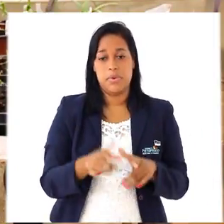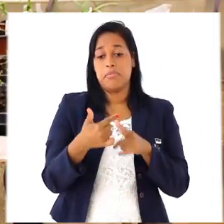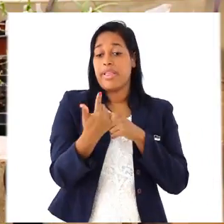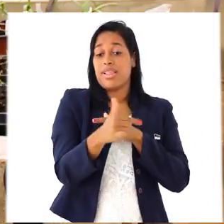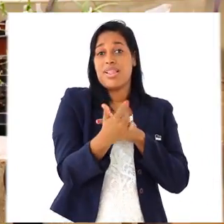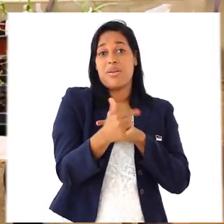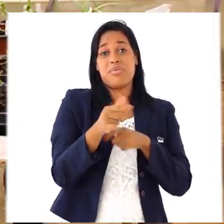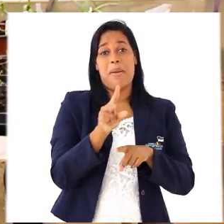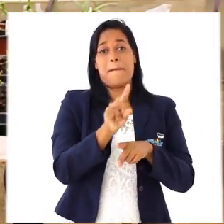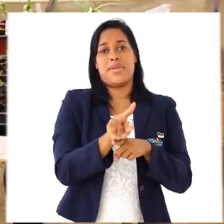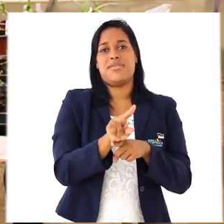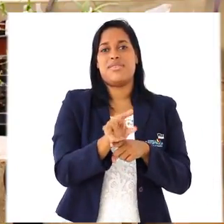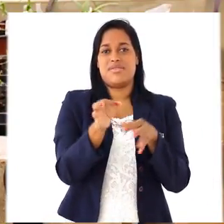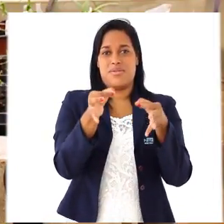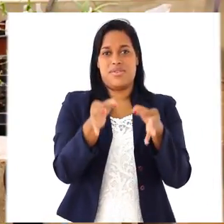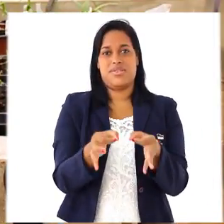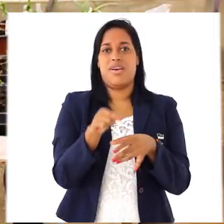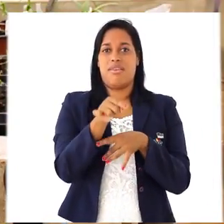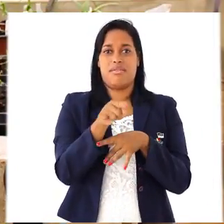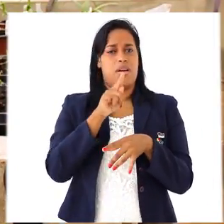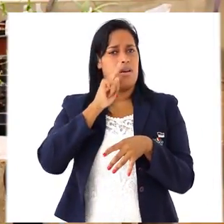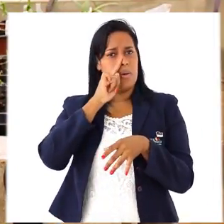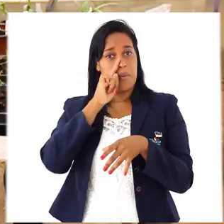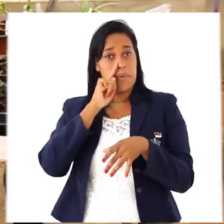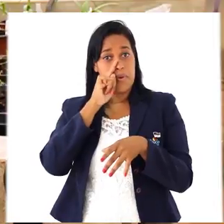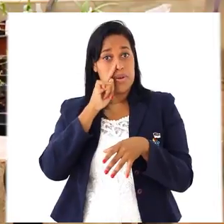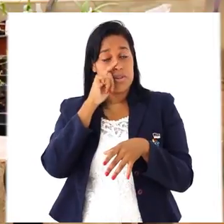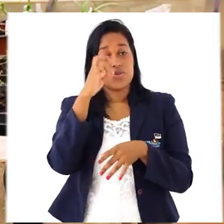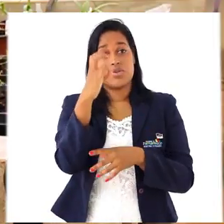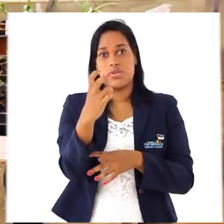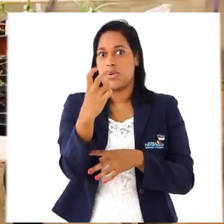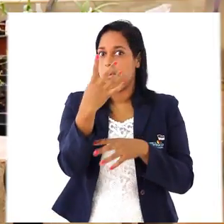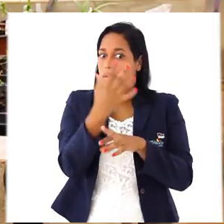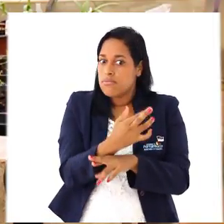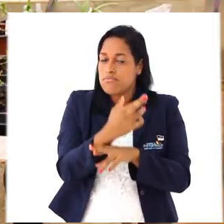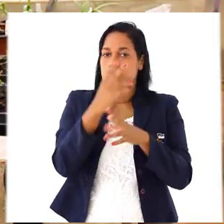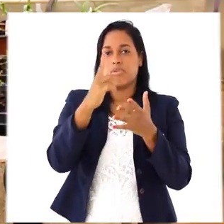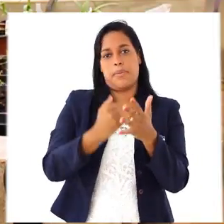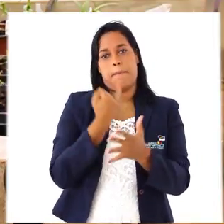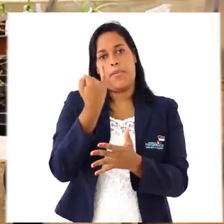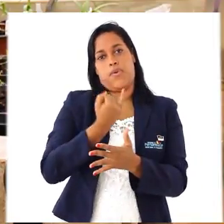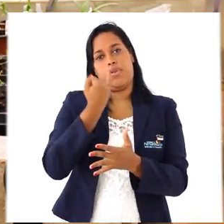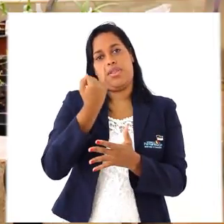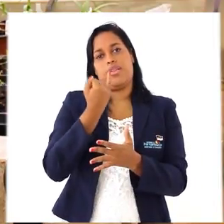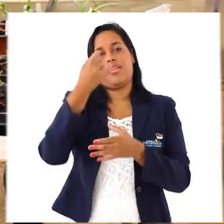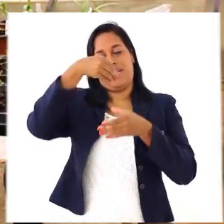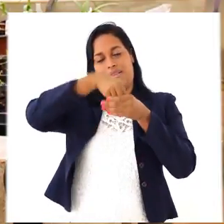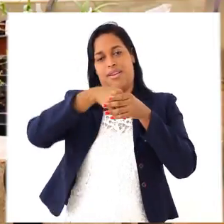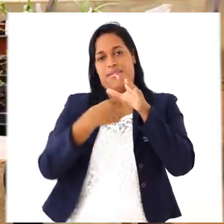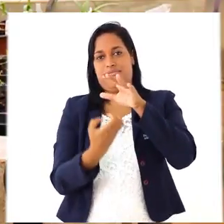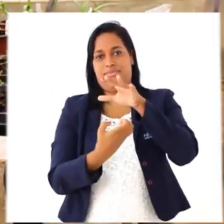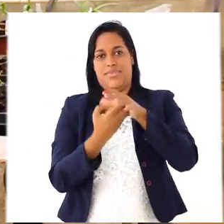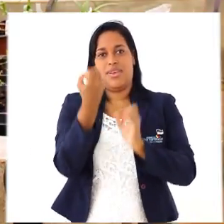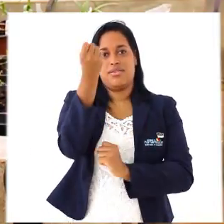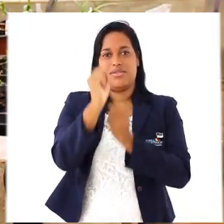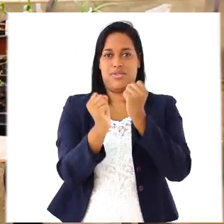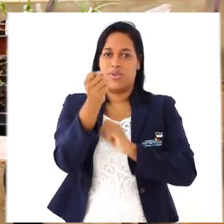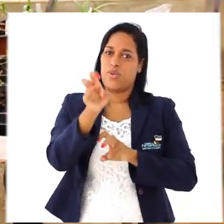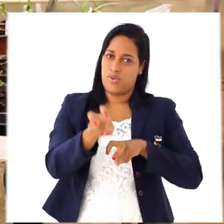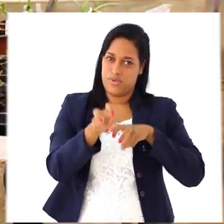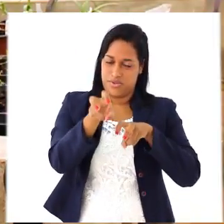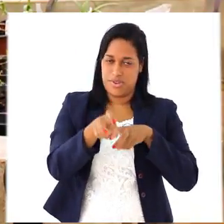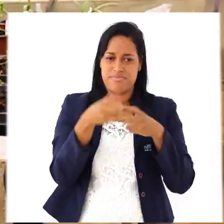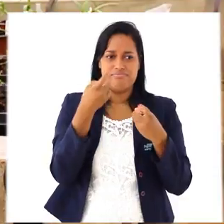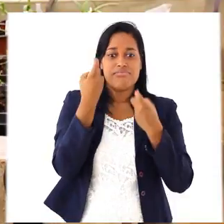têm essa proteção adequada. Então, o risco químico ele é muito inerente à atividade da agroindústria. E você vê pouca preocupação. Por